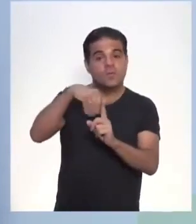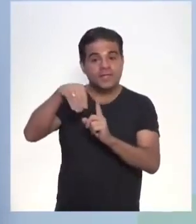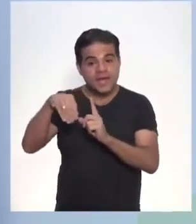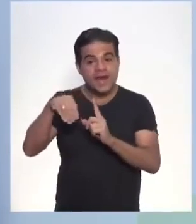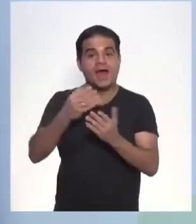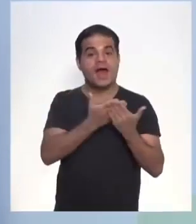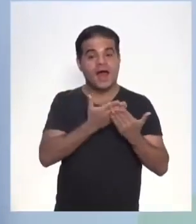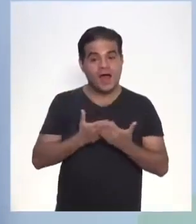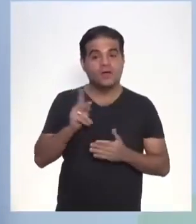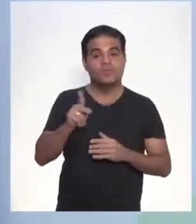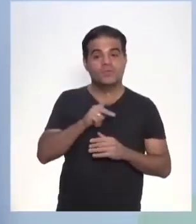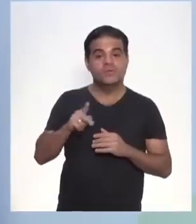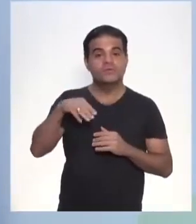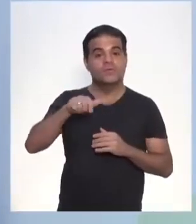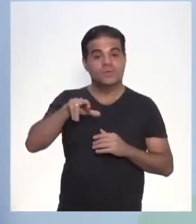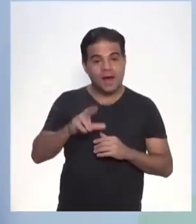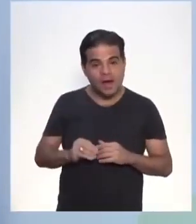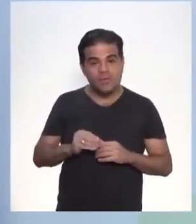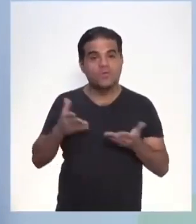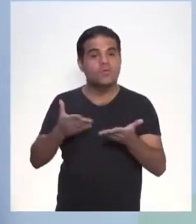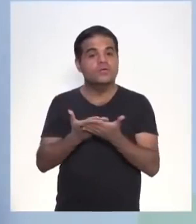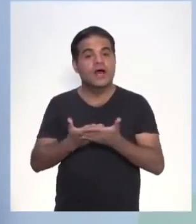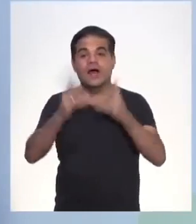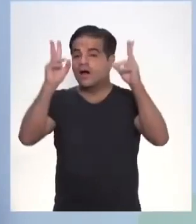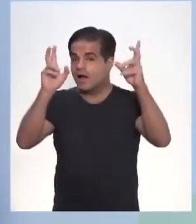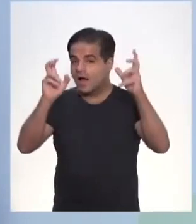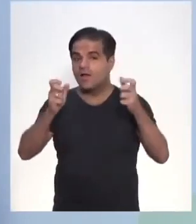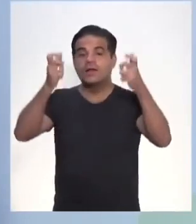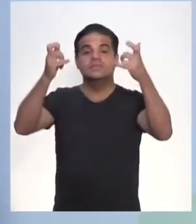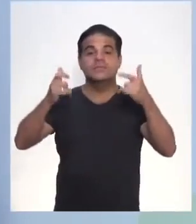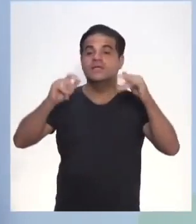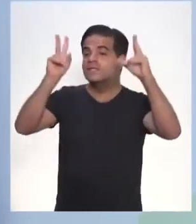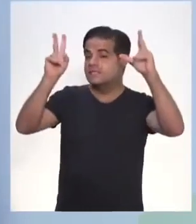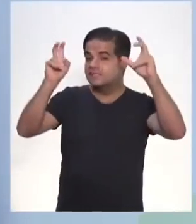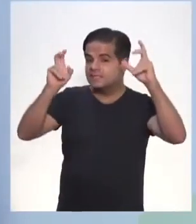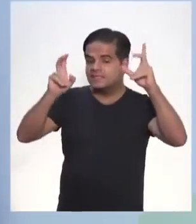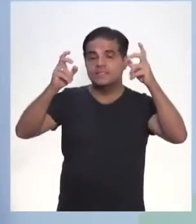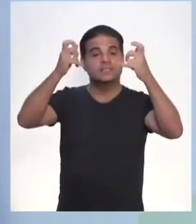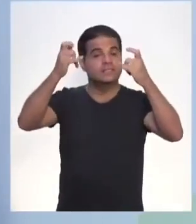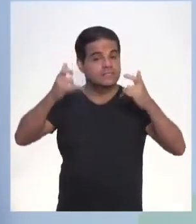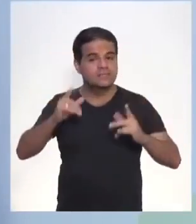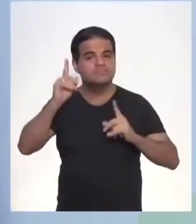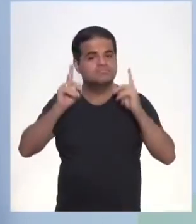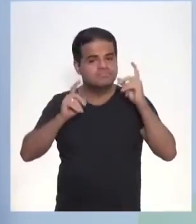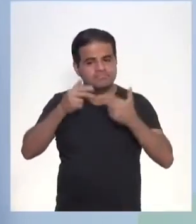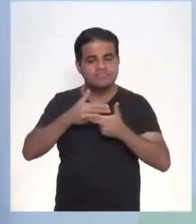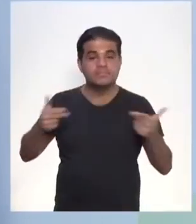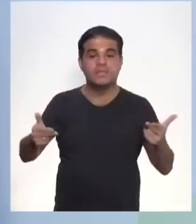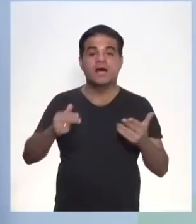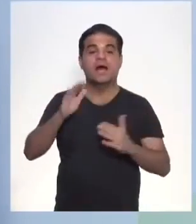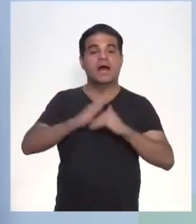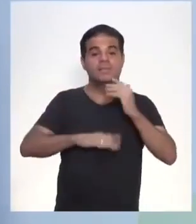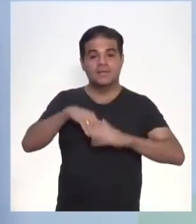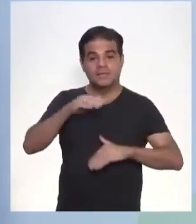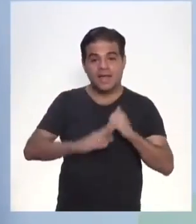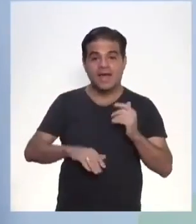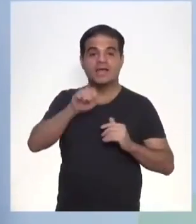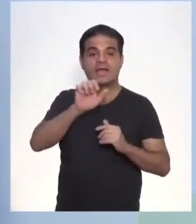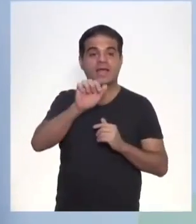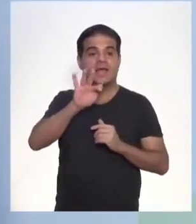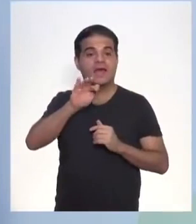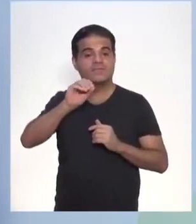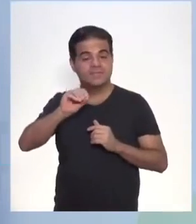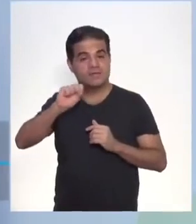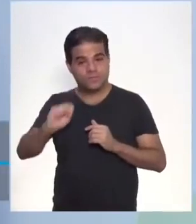Mauro. Nossa aula de hoje, descrição e expressividade. Habilidade, EF08,